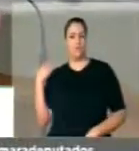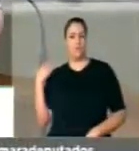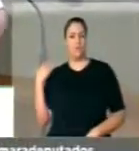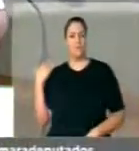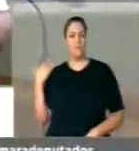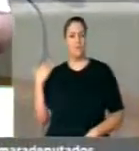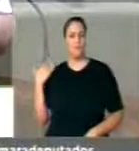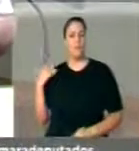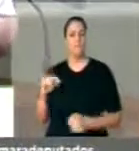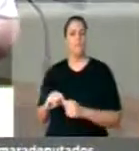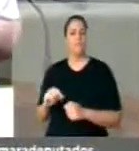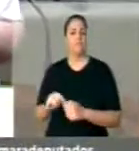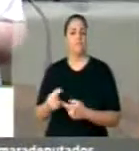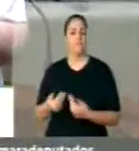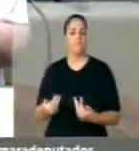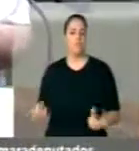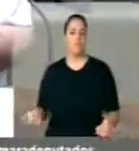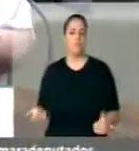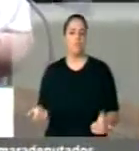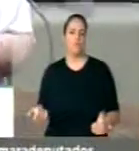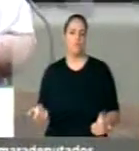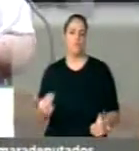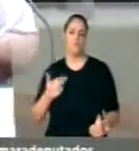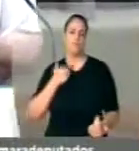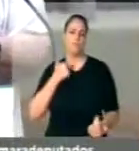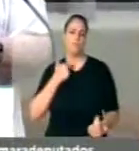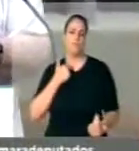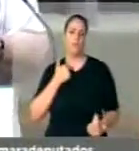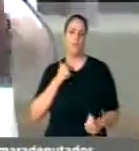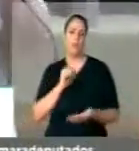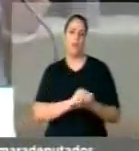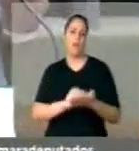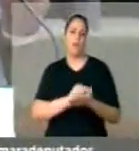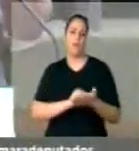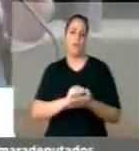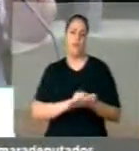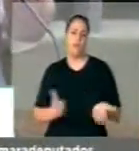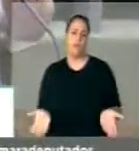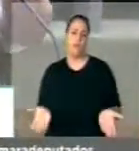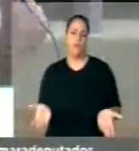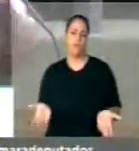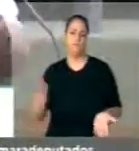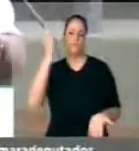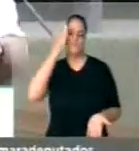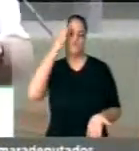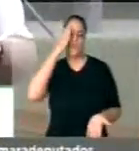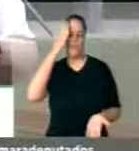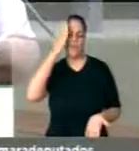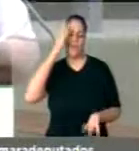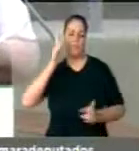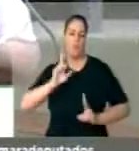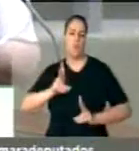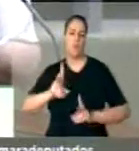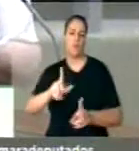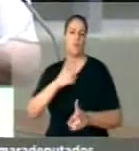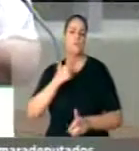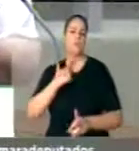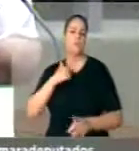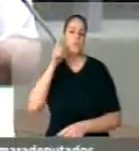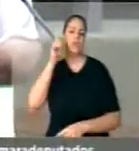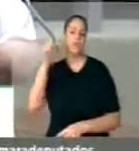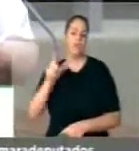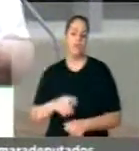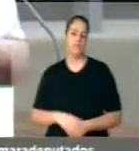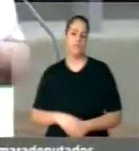que determinam a realidade atual, marcada pelas consequências de um